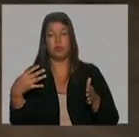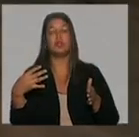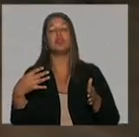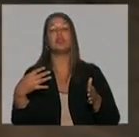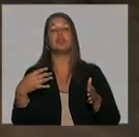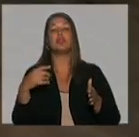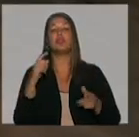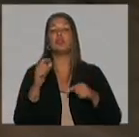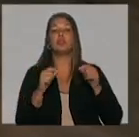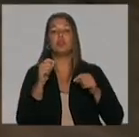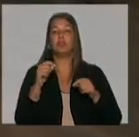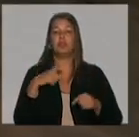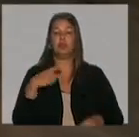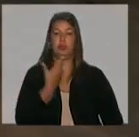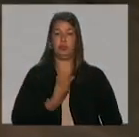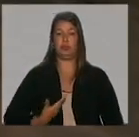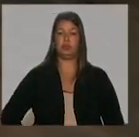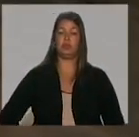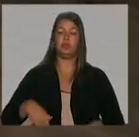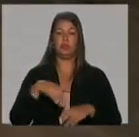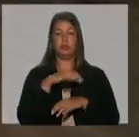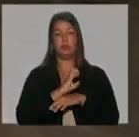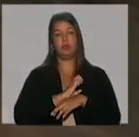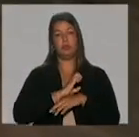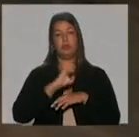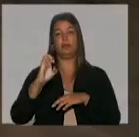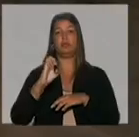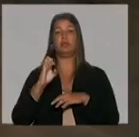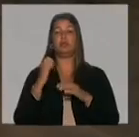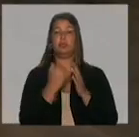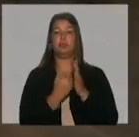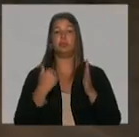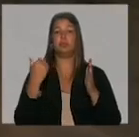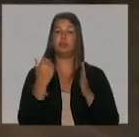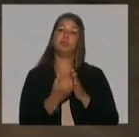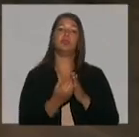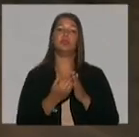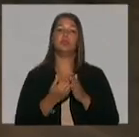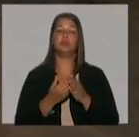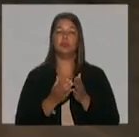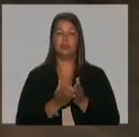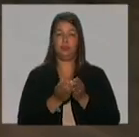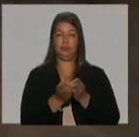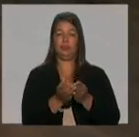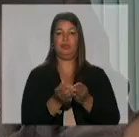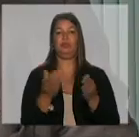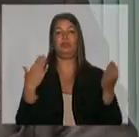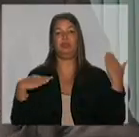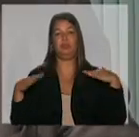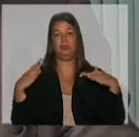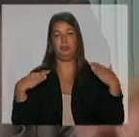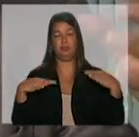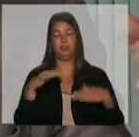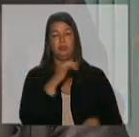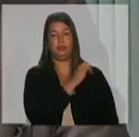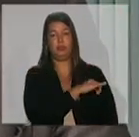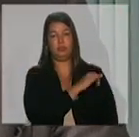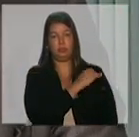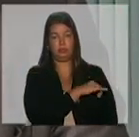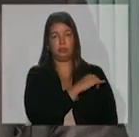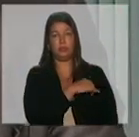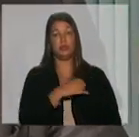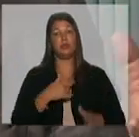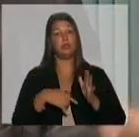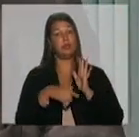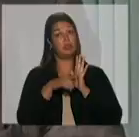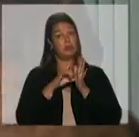porque realmente houve um incremento através do governo do Estado, um incremento na indústria naval do Rio de Janeiro. Nós tínhamos uma situação na